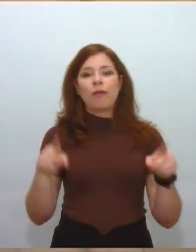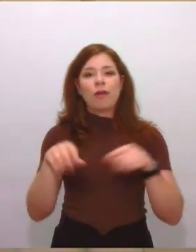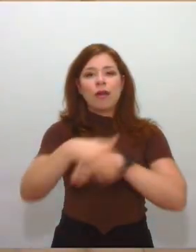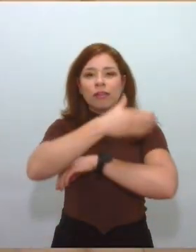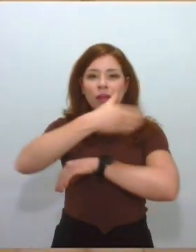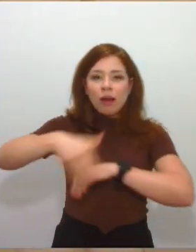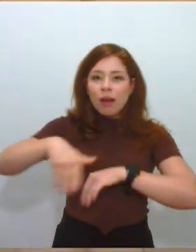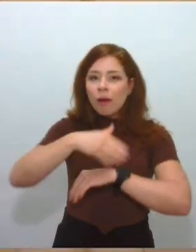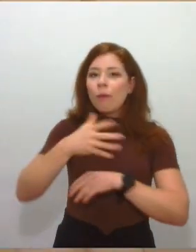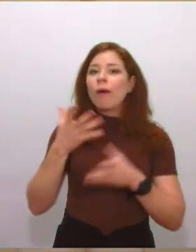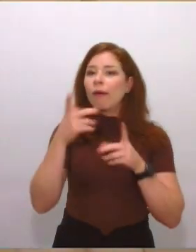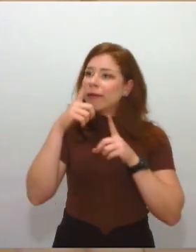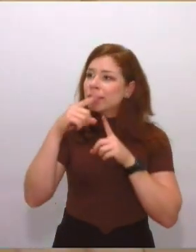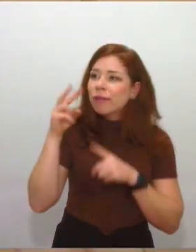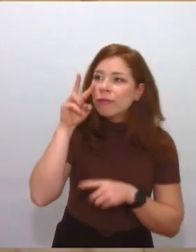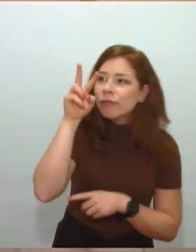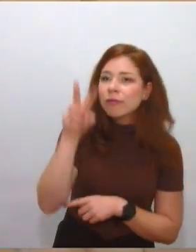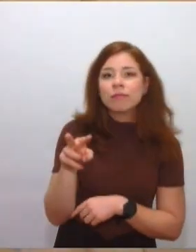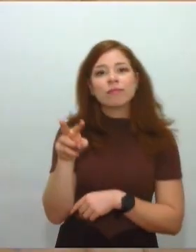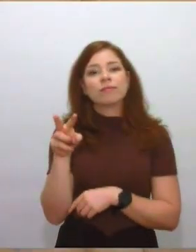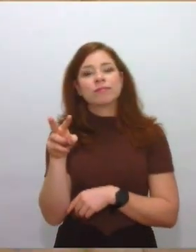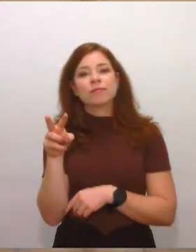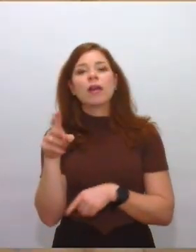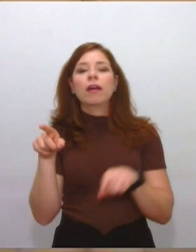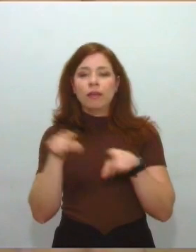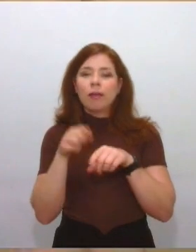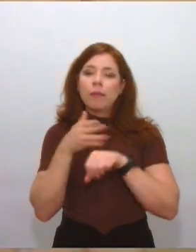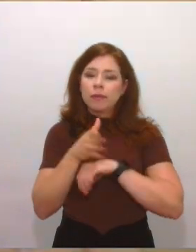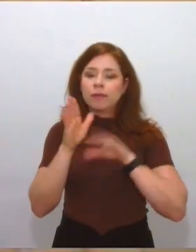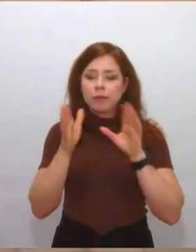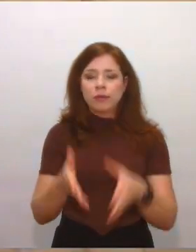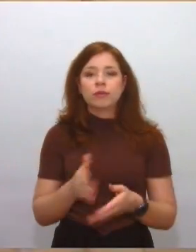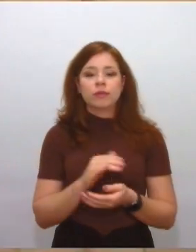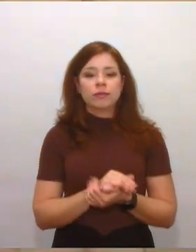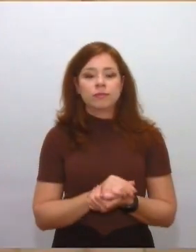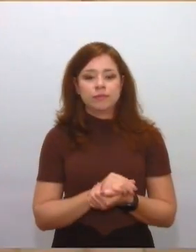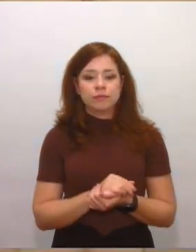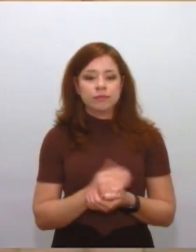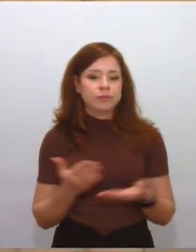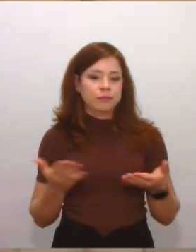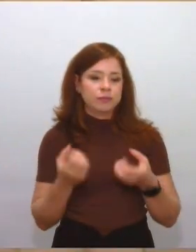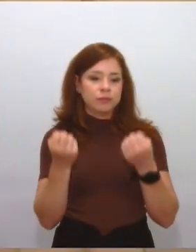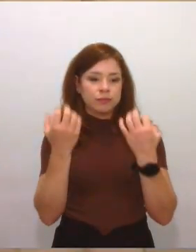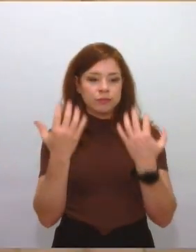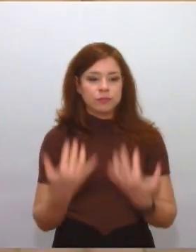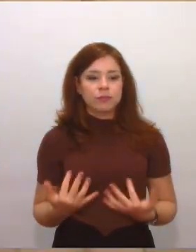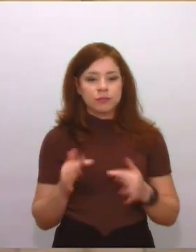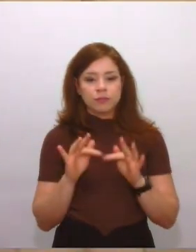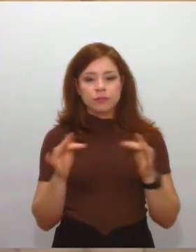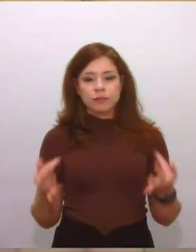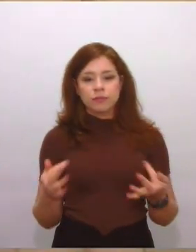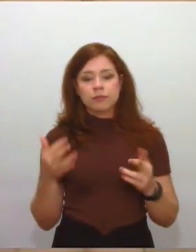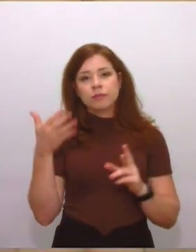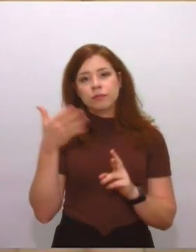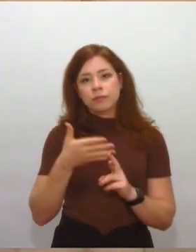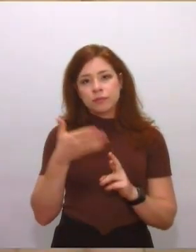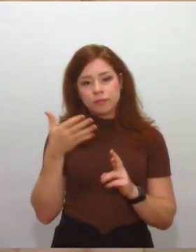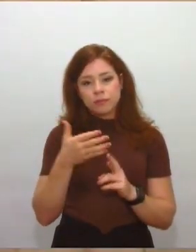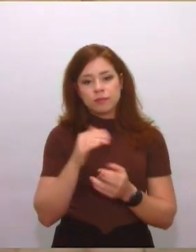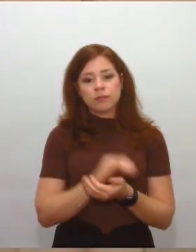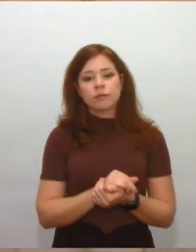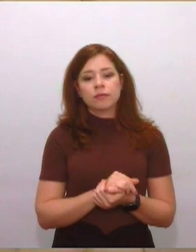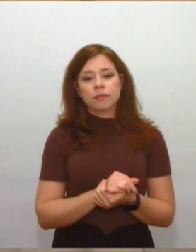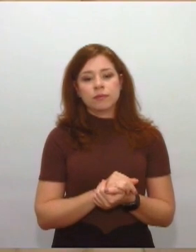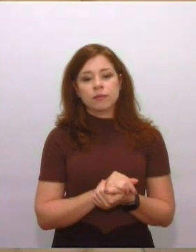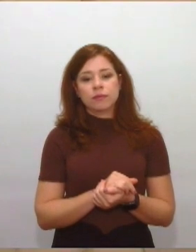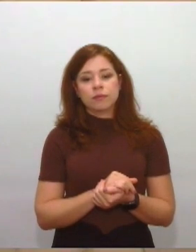fiz parte. E aí eu vou trazer a fanfarra Simples Polivalente como referência, porque ela é referência no Estado, embora